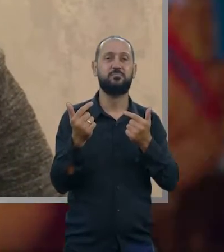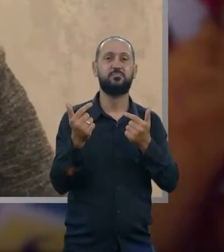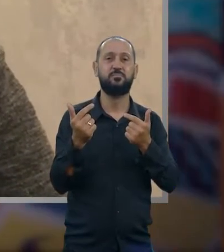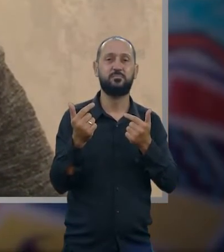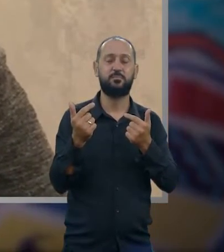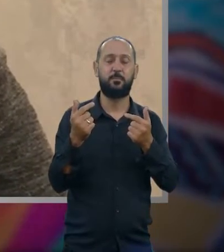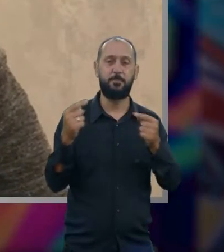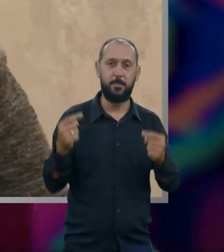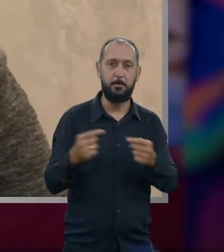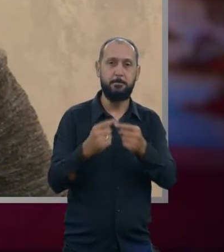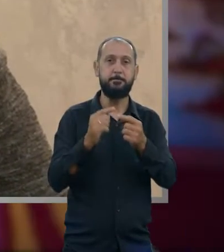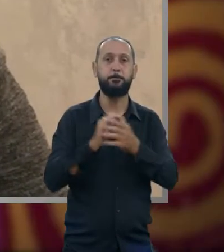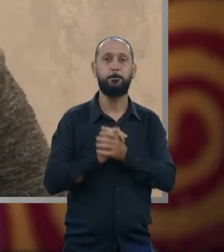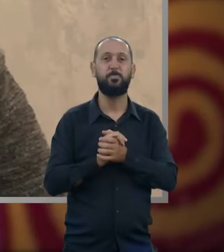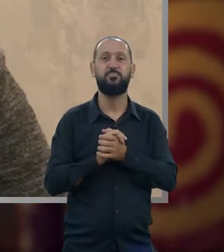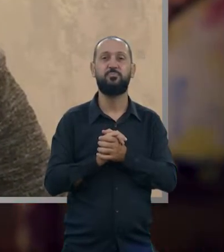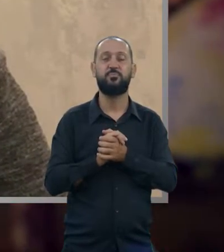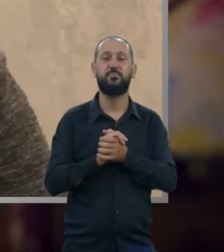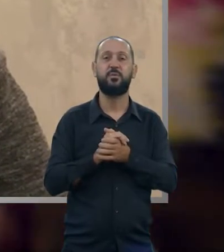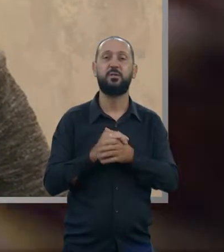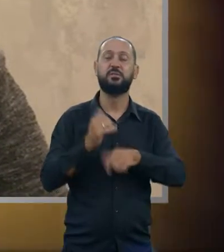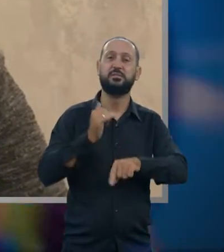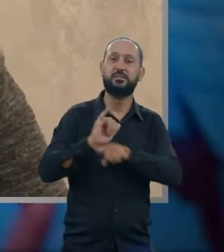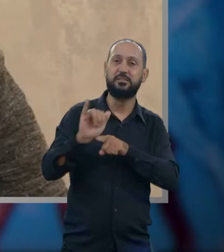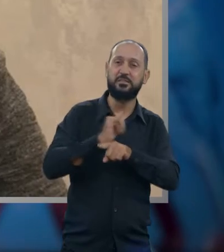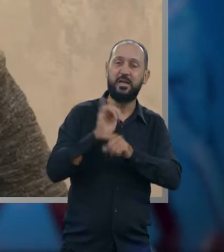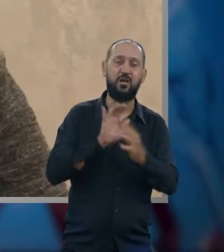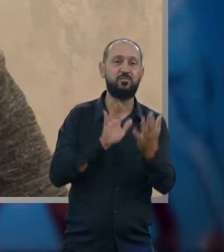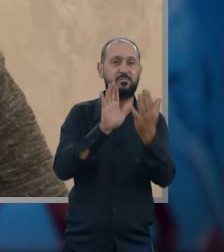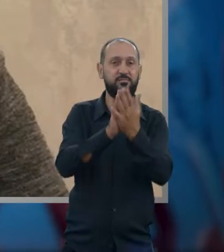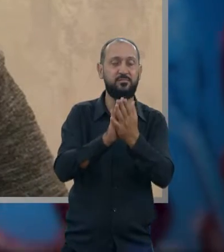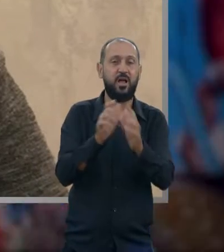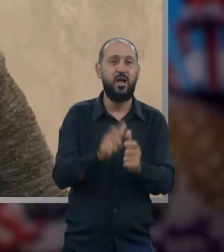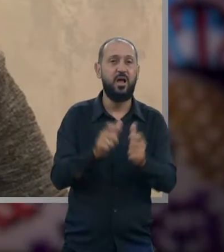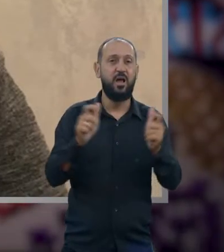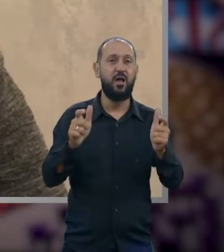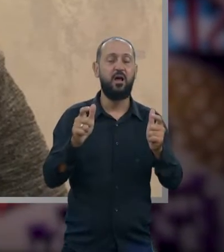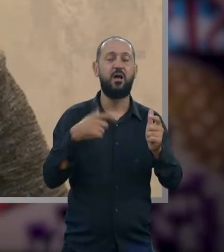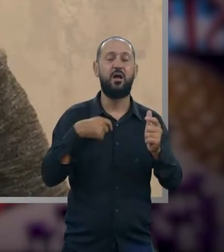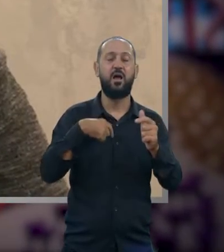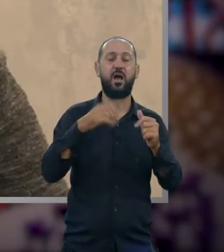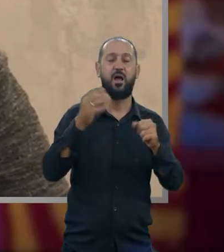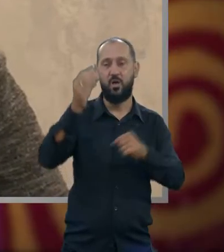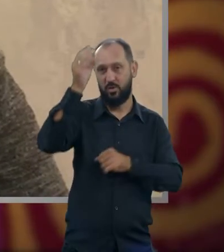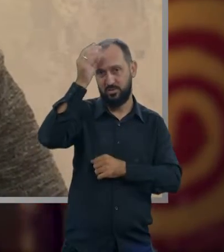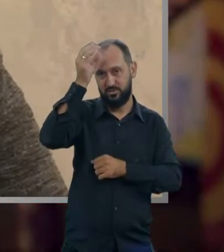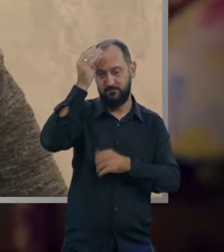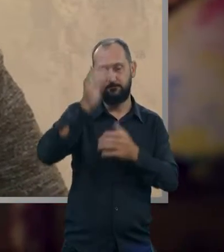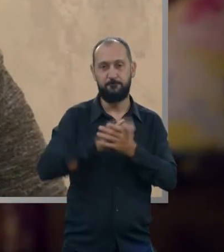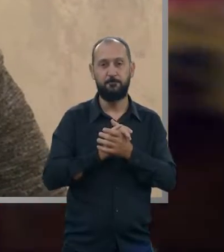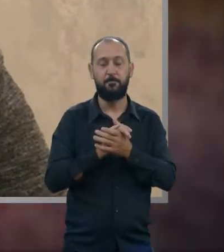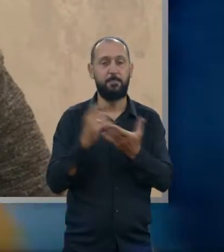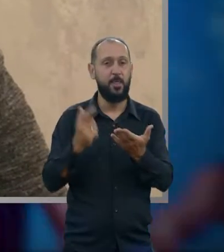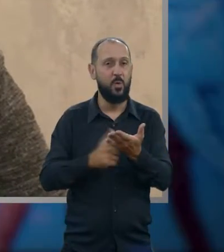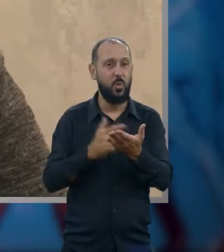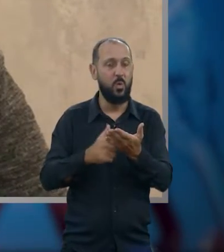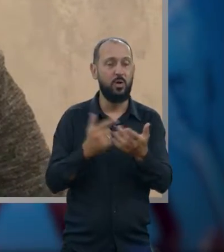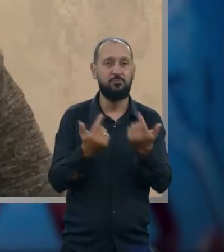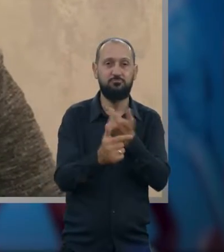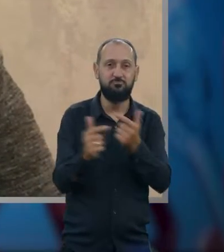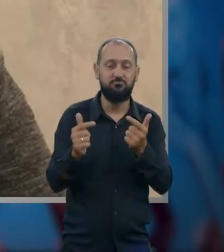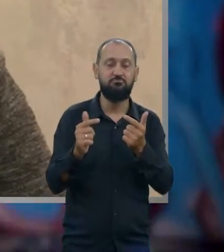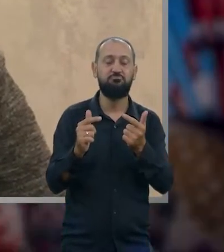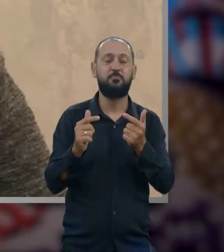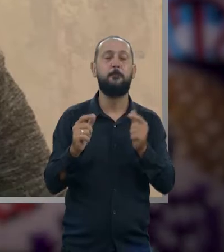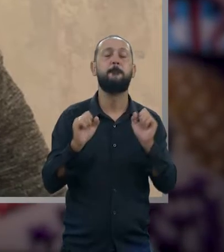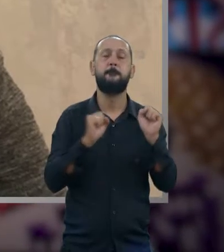contento. Eles podem oferecer estratégias de enfrentamento, aumentar a autoconsciência. Já os livros não terapêuticos, eles